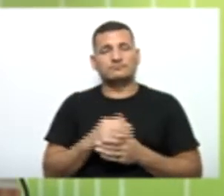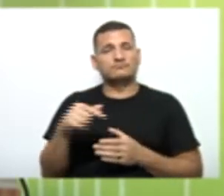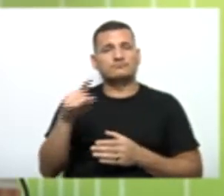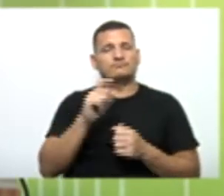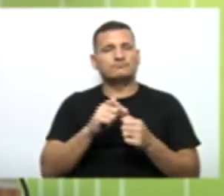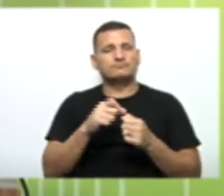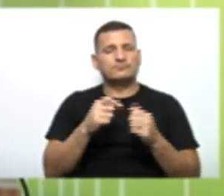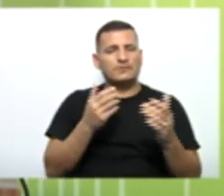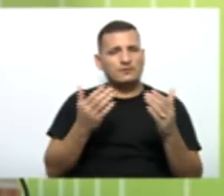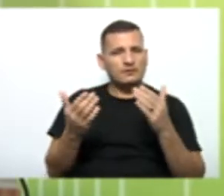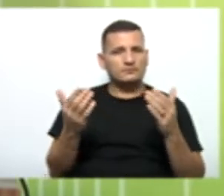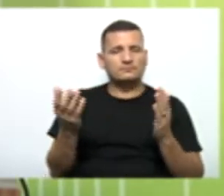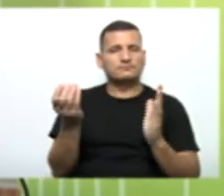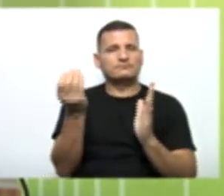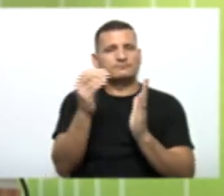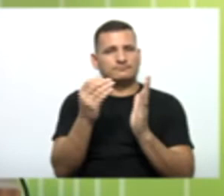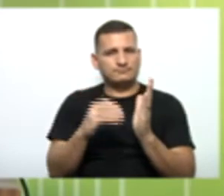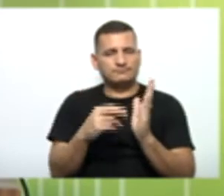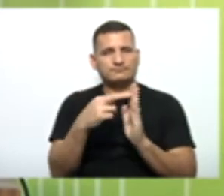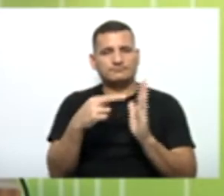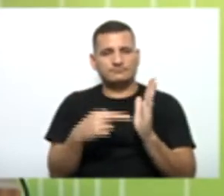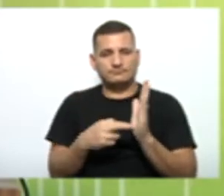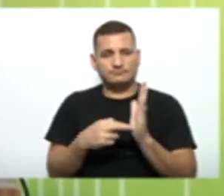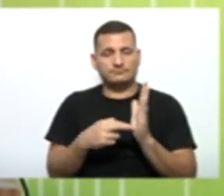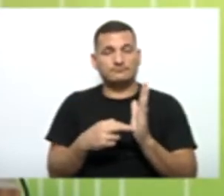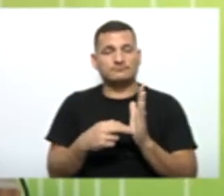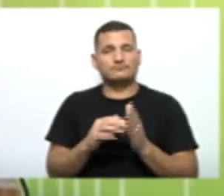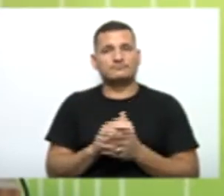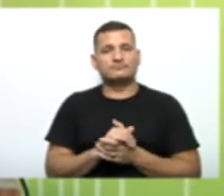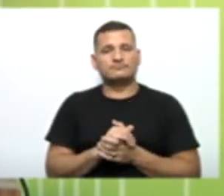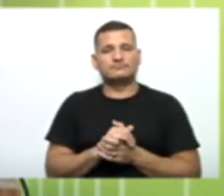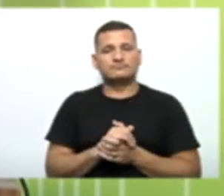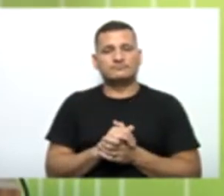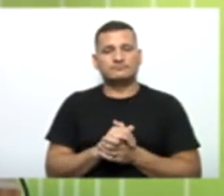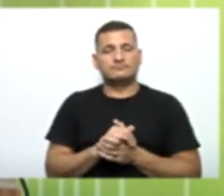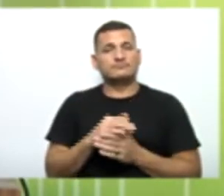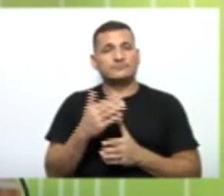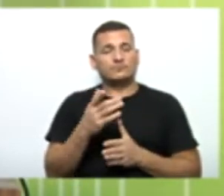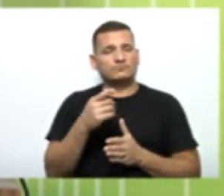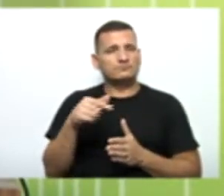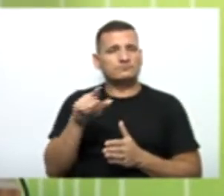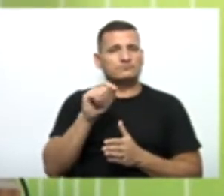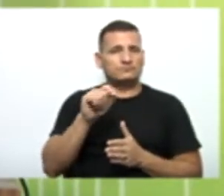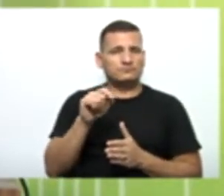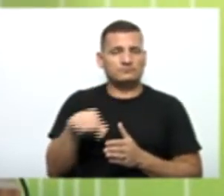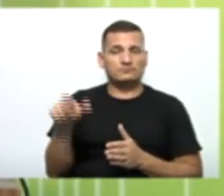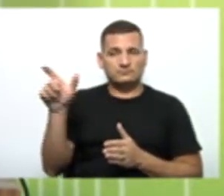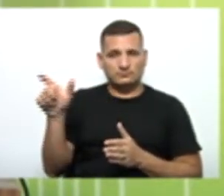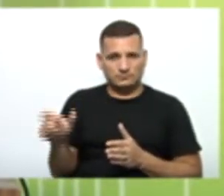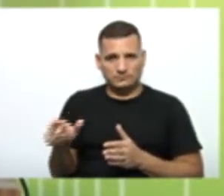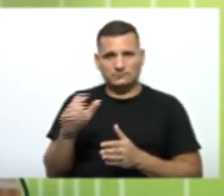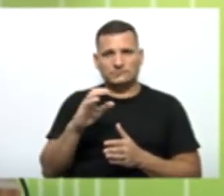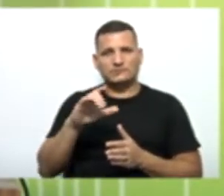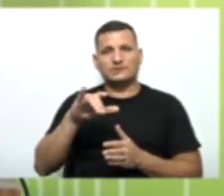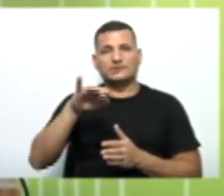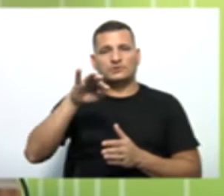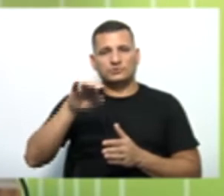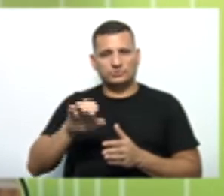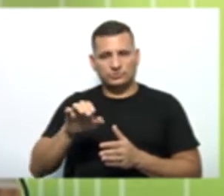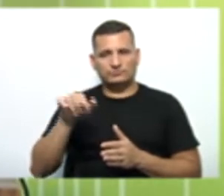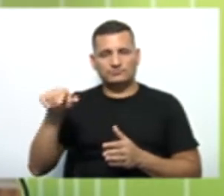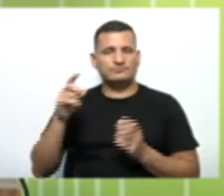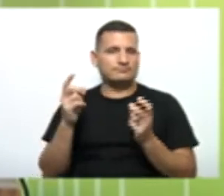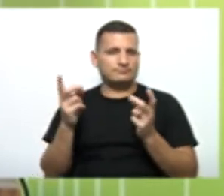de requisitos. E a missão é essa, ó, vocês receberam um cliente de uma concessionária. Isso mesmo.